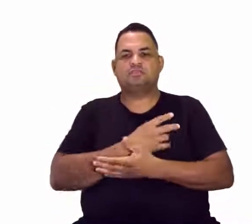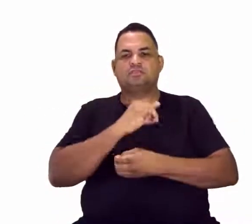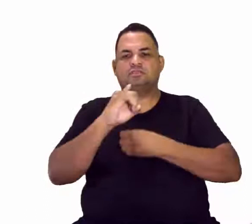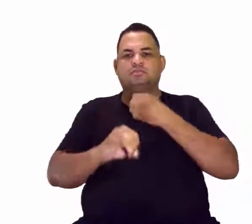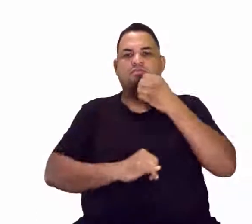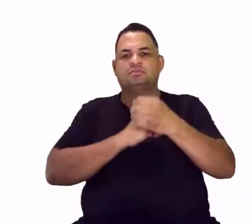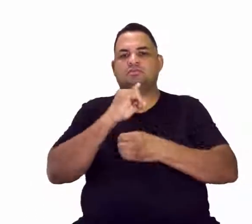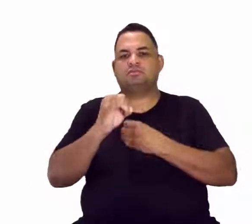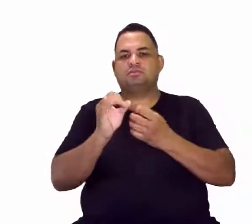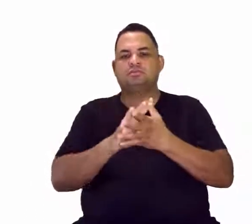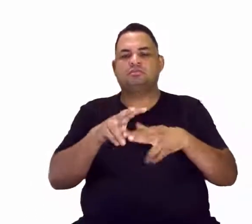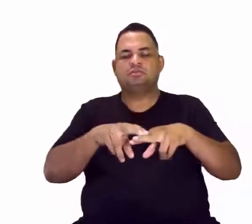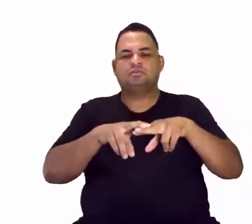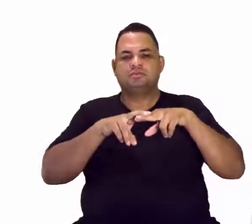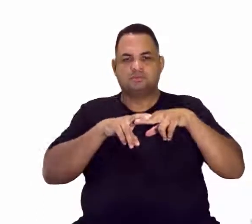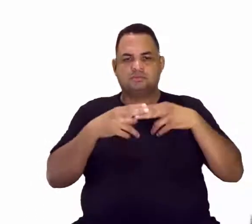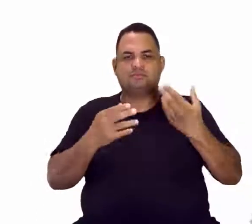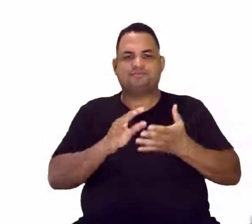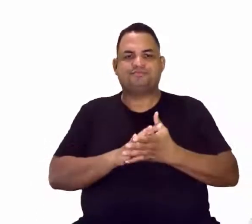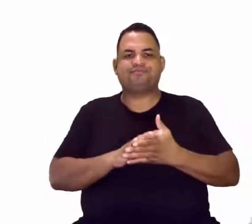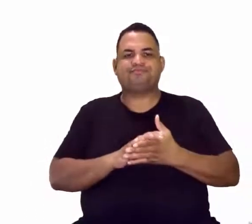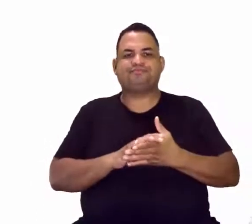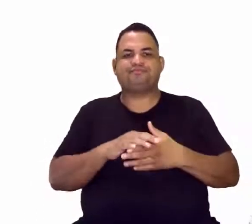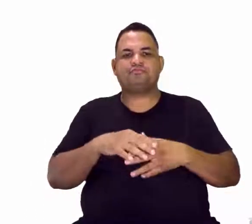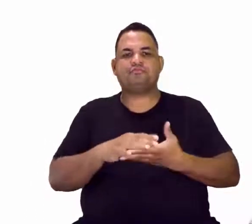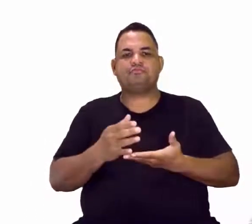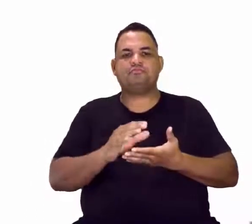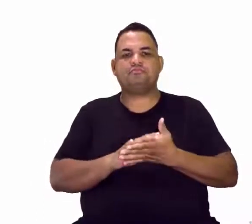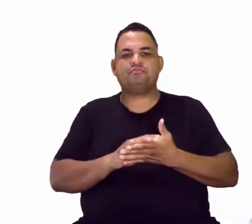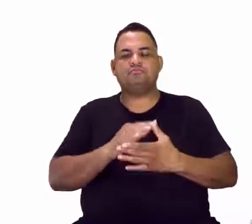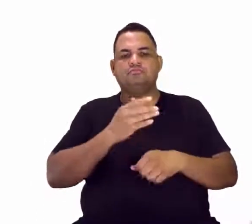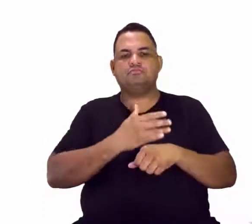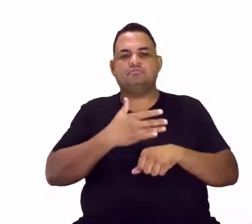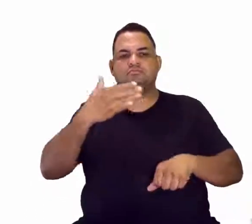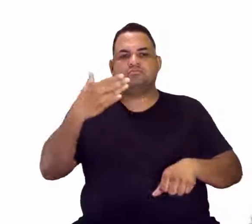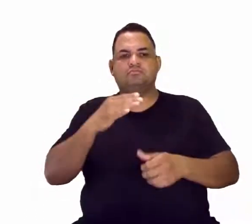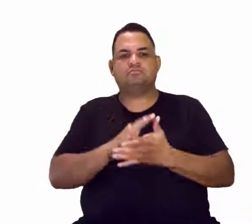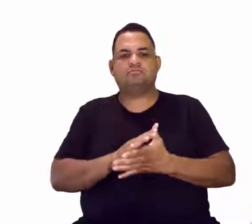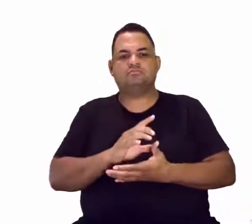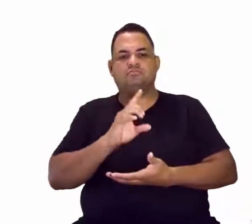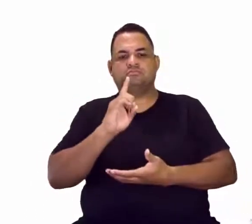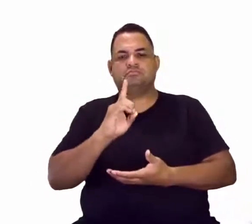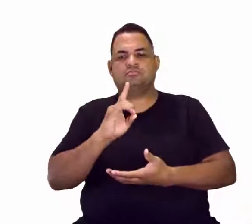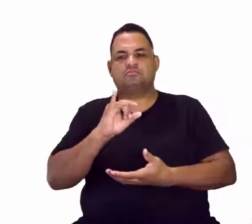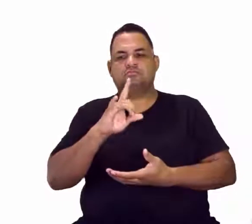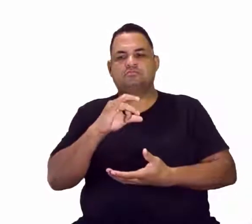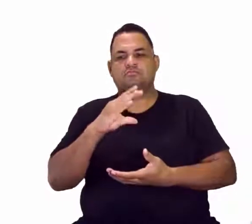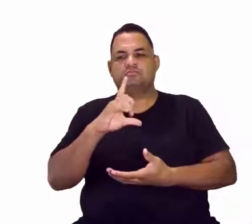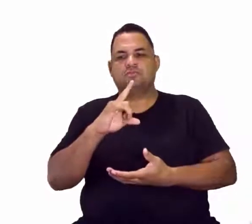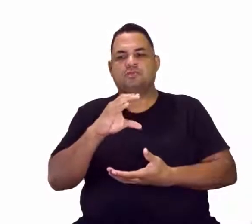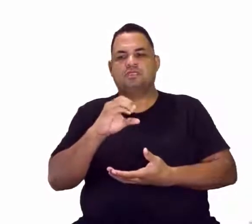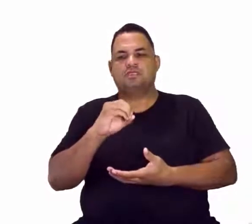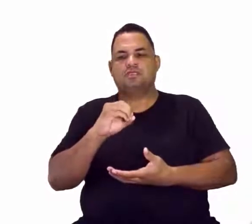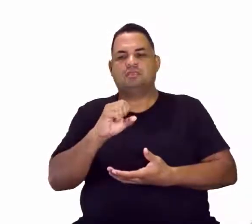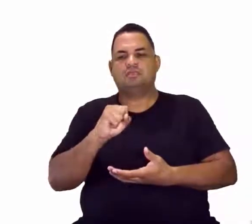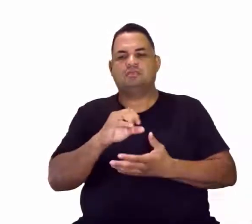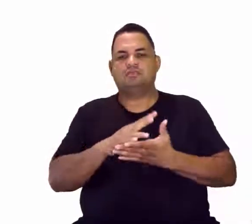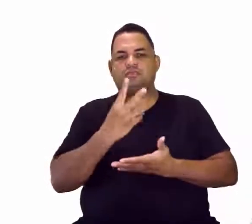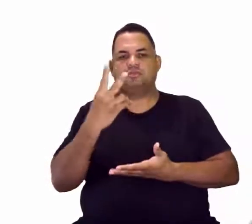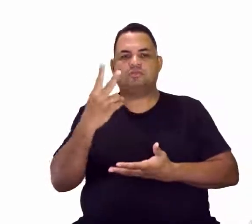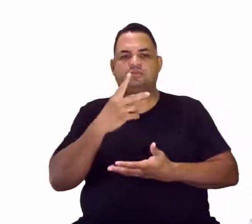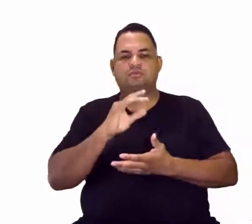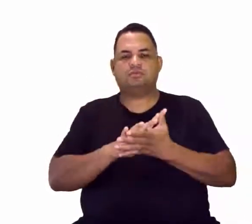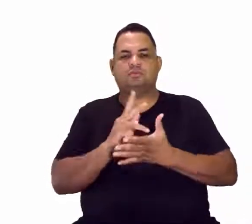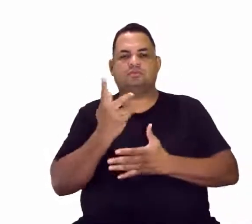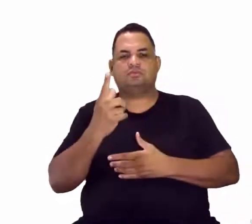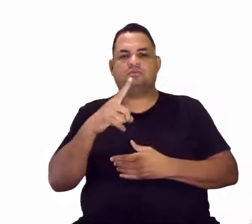isso que esse ácido aqui, ele é dito como um ácido, porque 2 dos